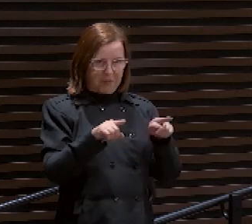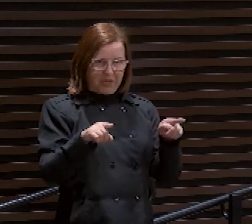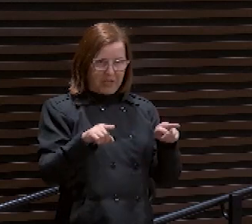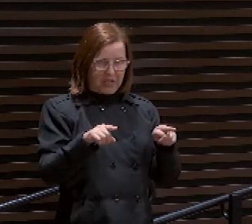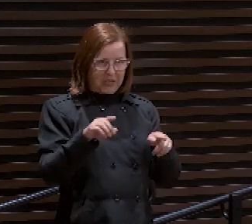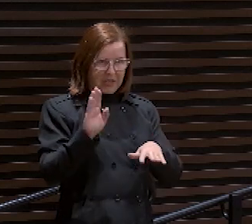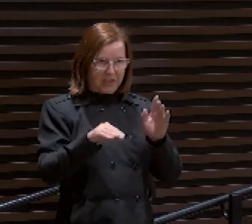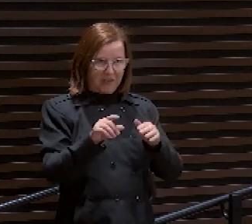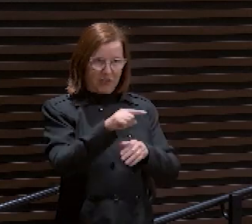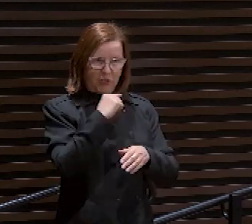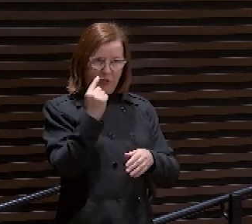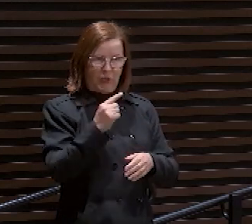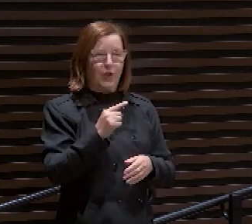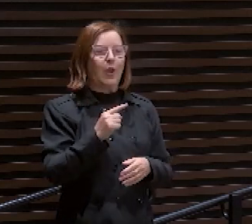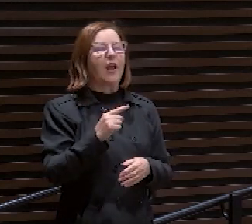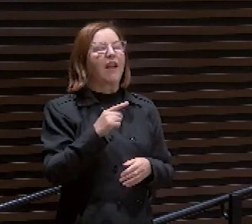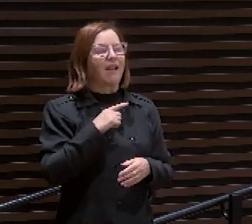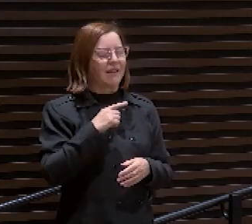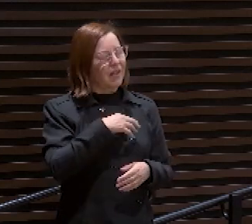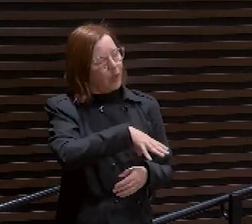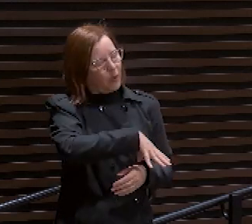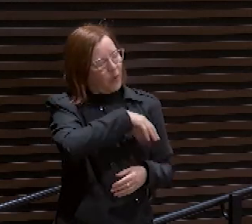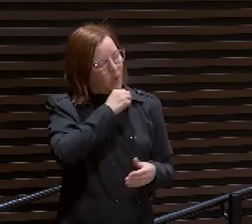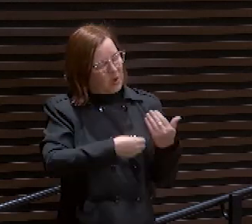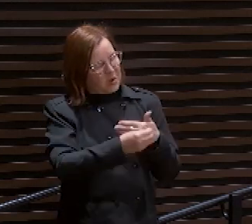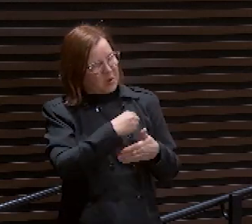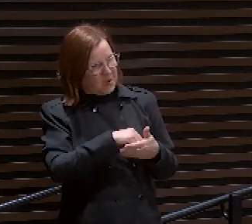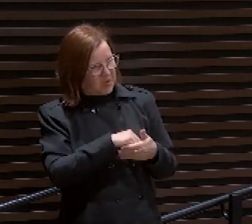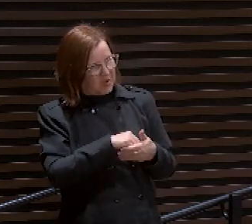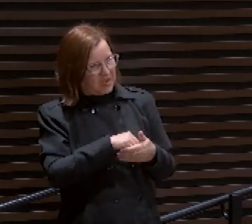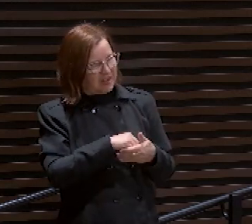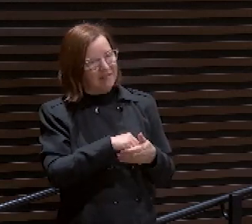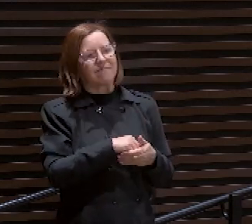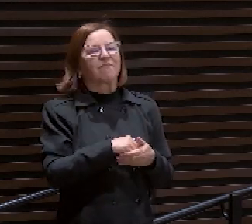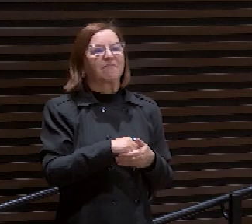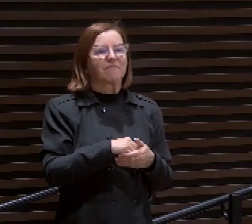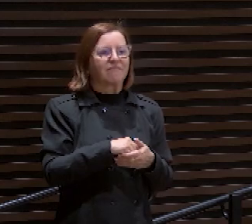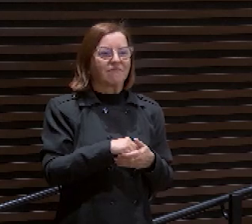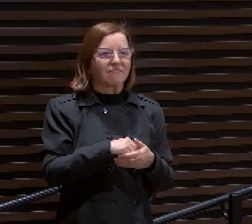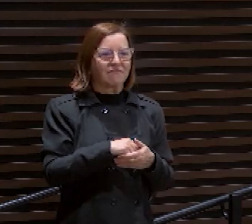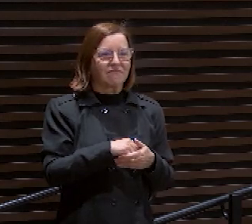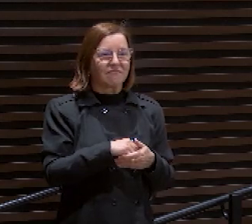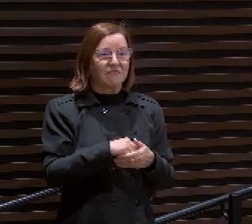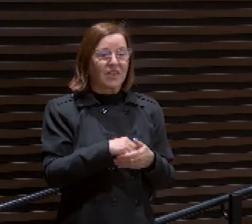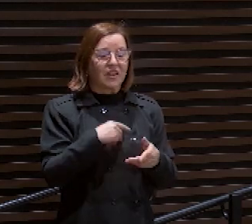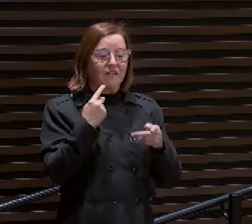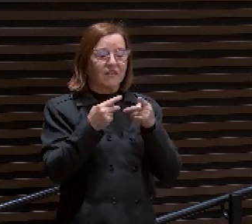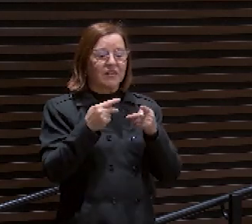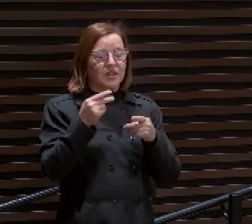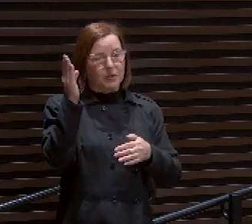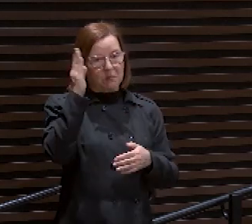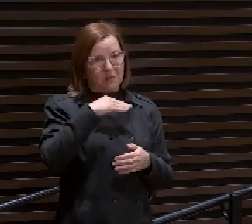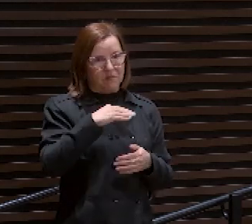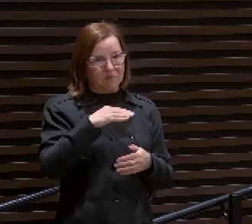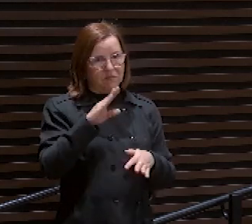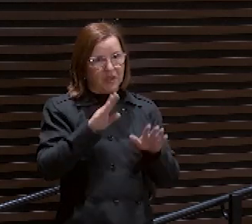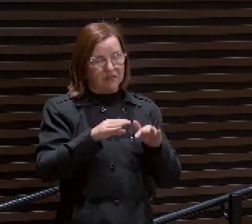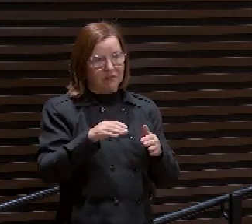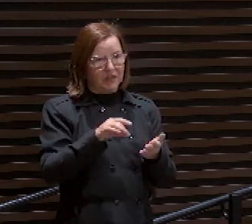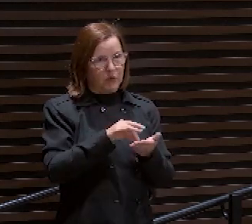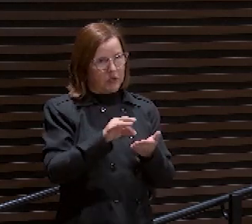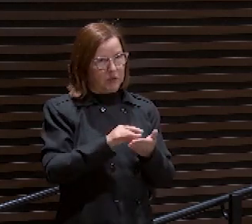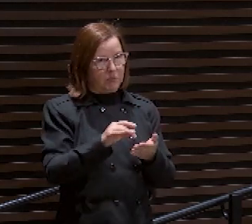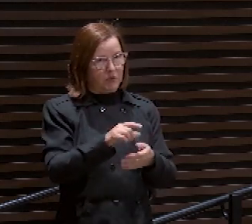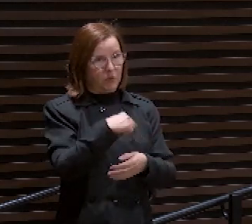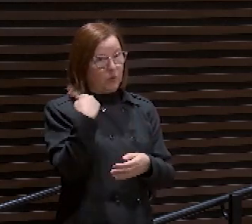alguma pessoa, a gente está caluniando, está maldizendo, está amaldiçoando. Então às vezes os inimigos somos nós.